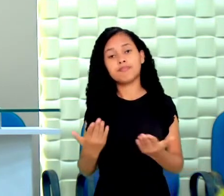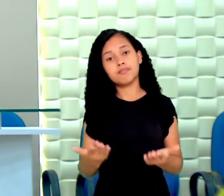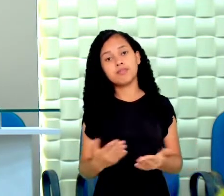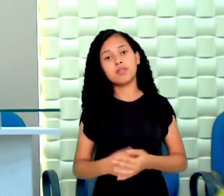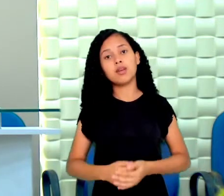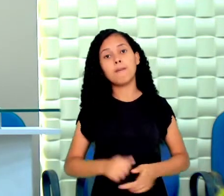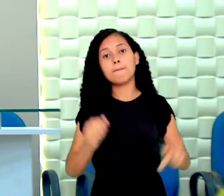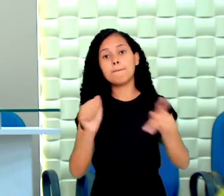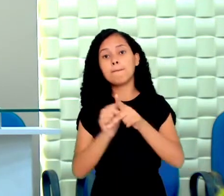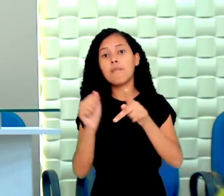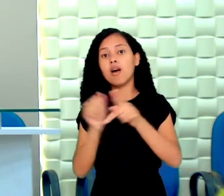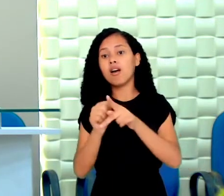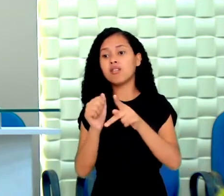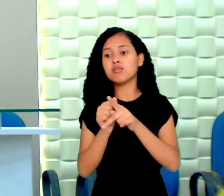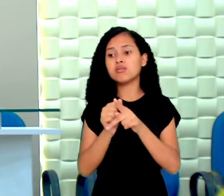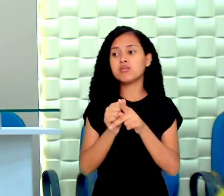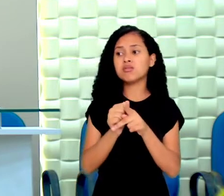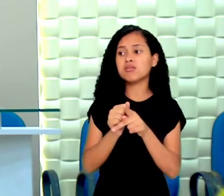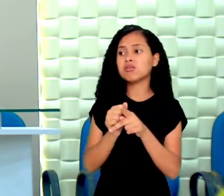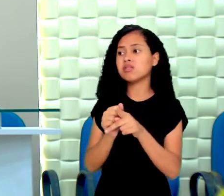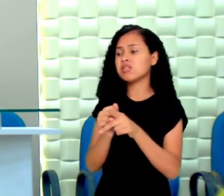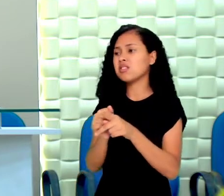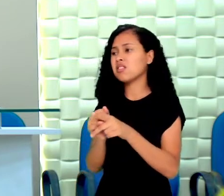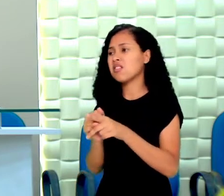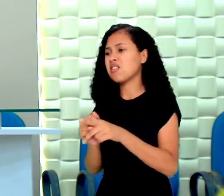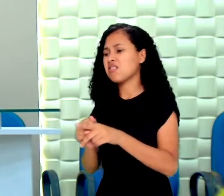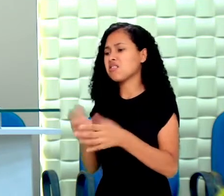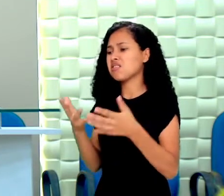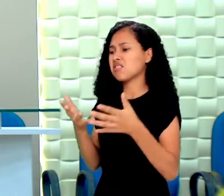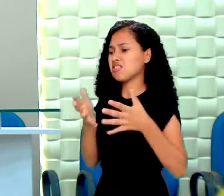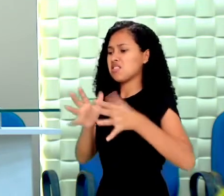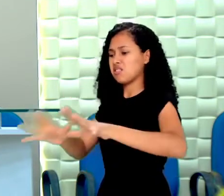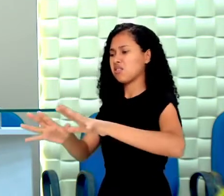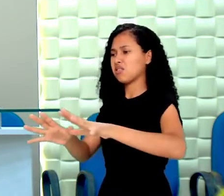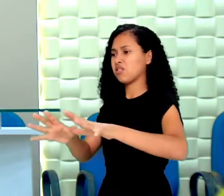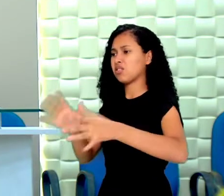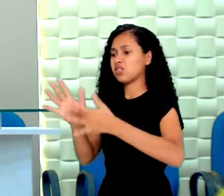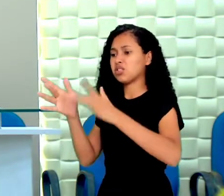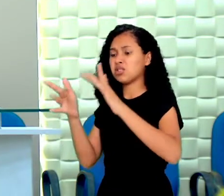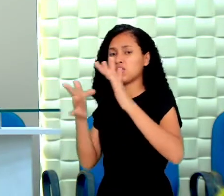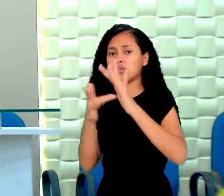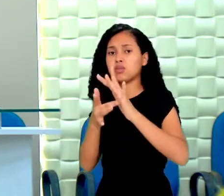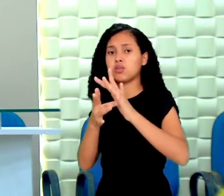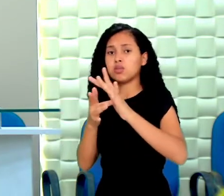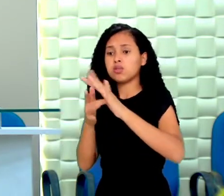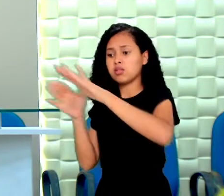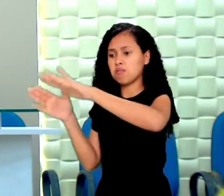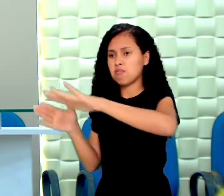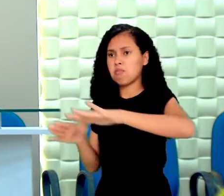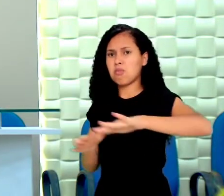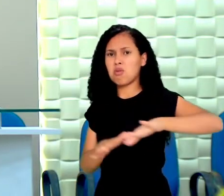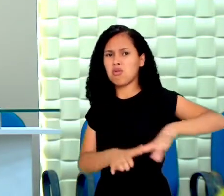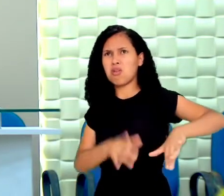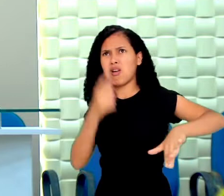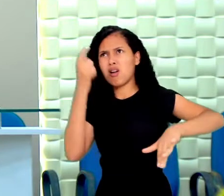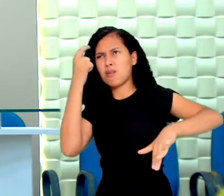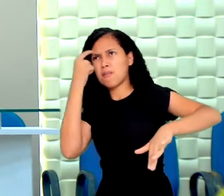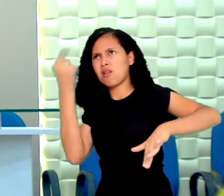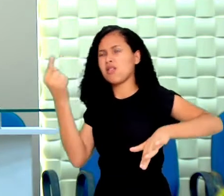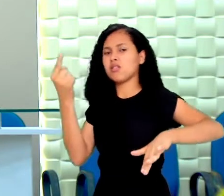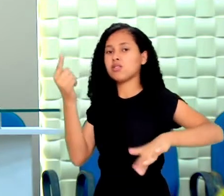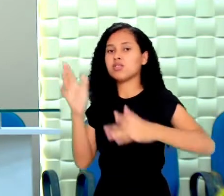E Pedro tenta dissuadir Jesus, ele tenta tirar de Jesus essa ideia. E Jesus